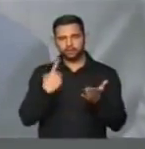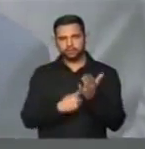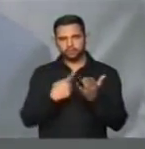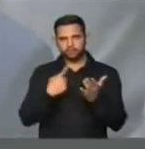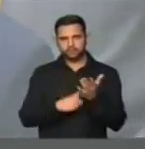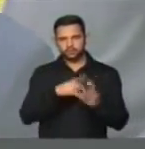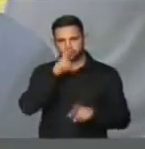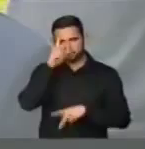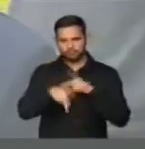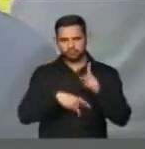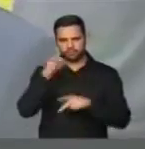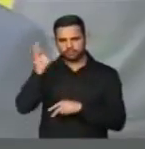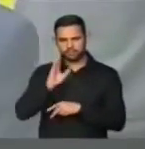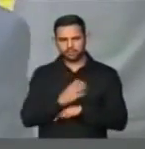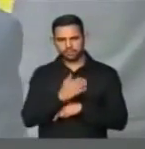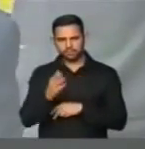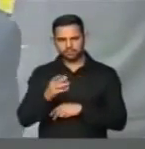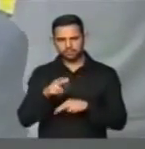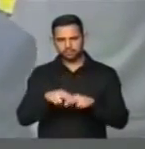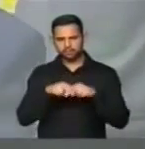compromisso com o povo brasileiro.